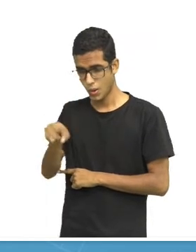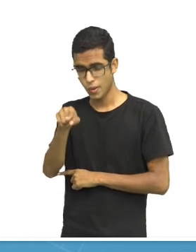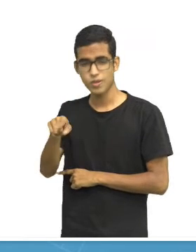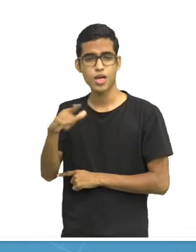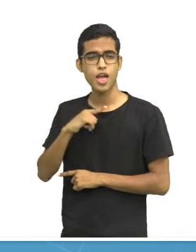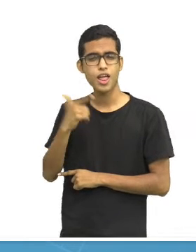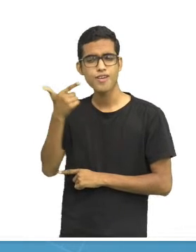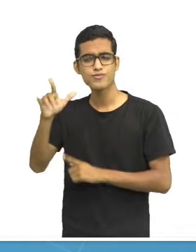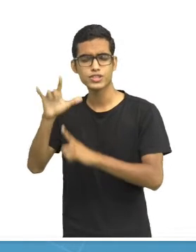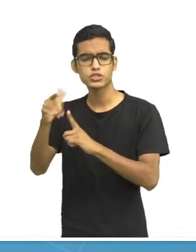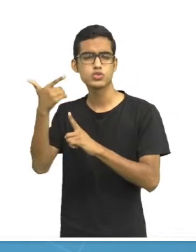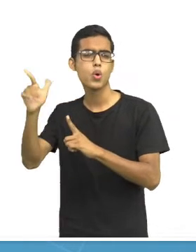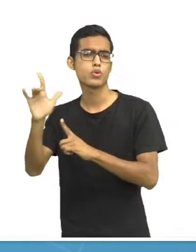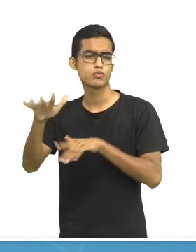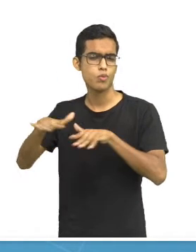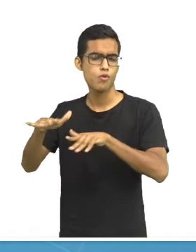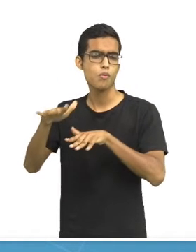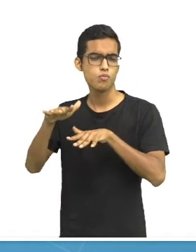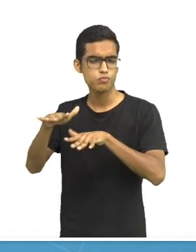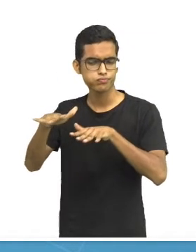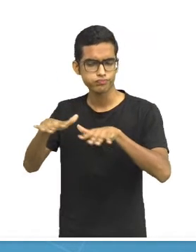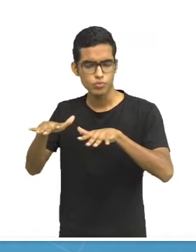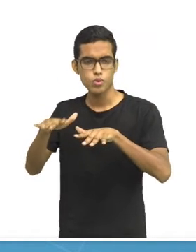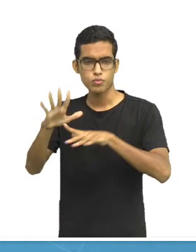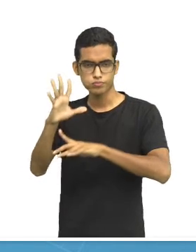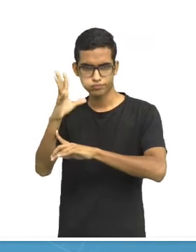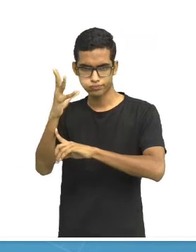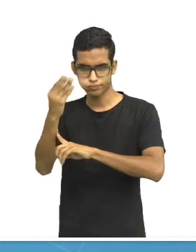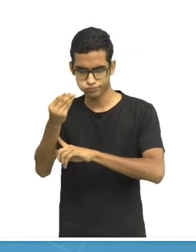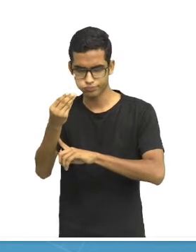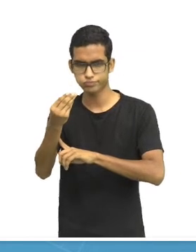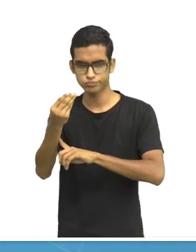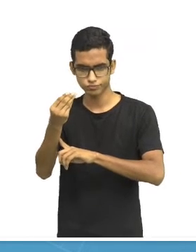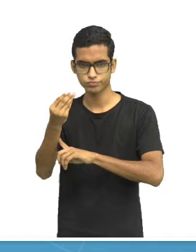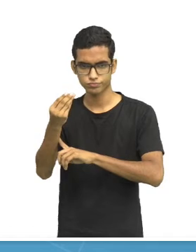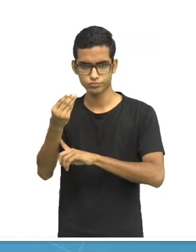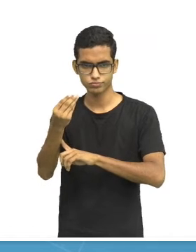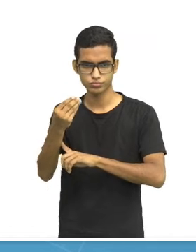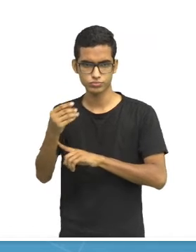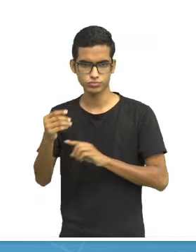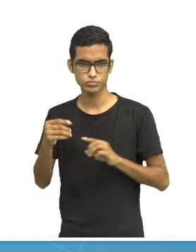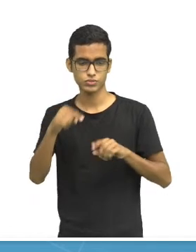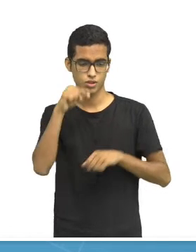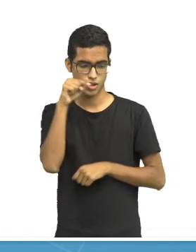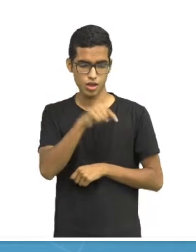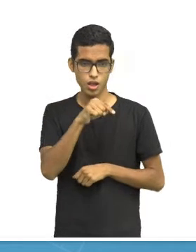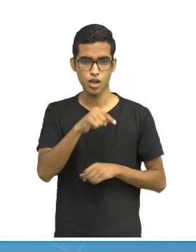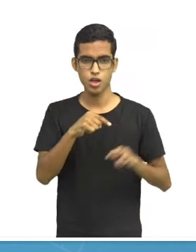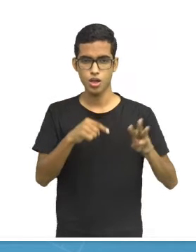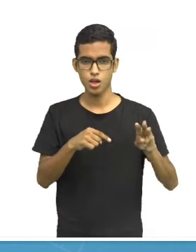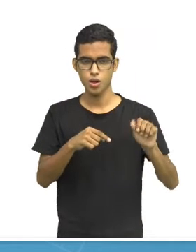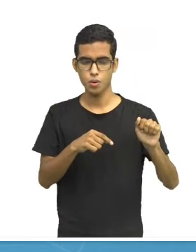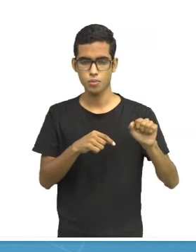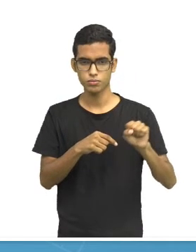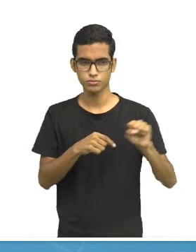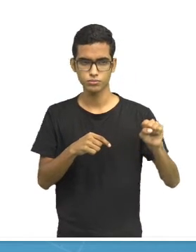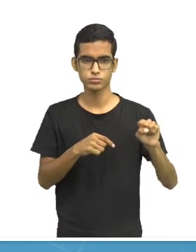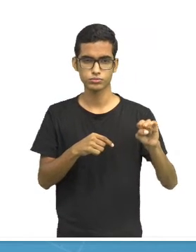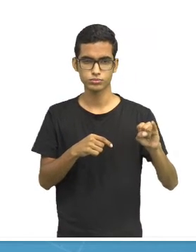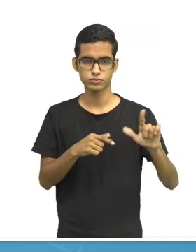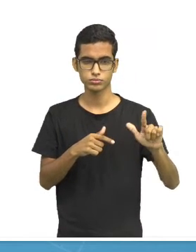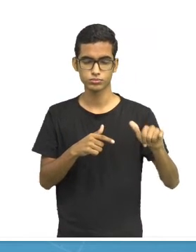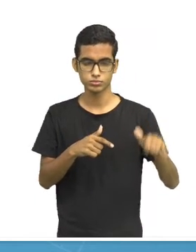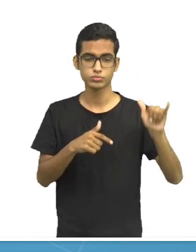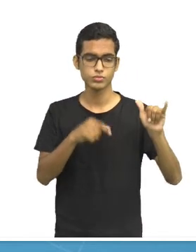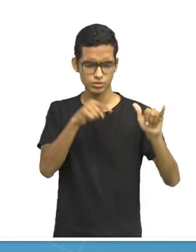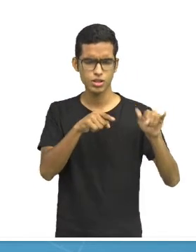movimento artístico chamado fauvismo. E o Wassily Kandinsky também, ele foi o